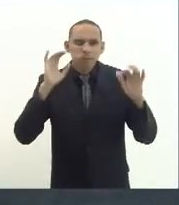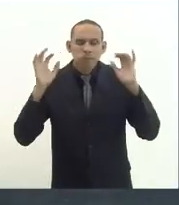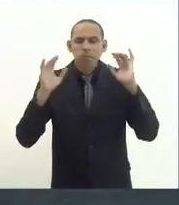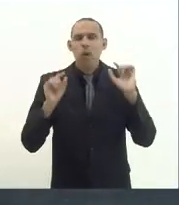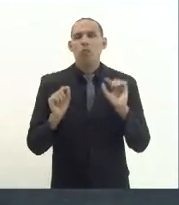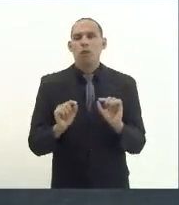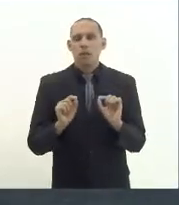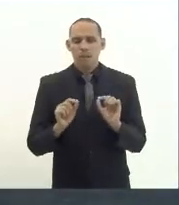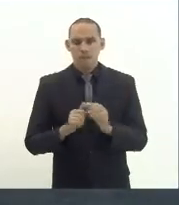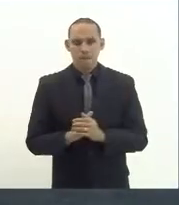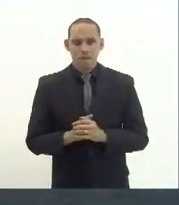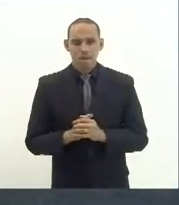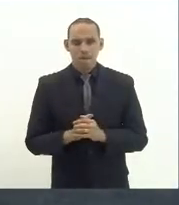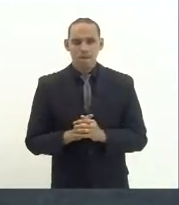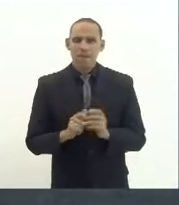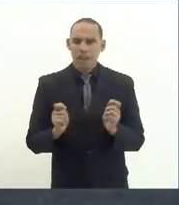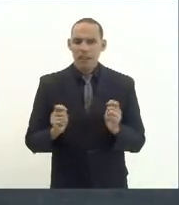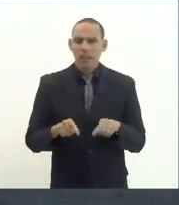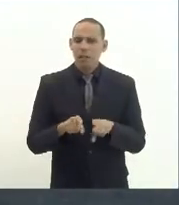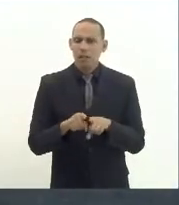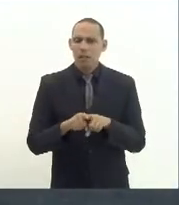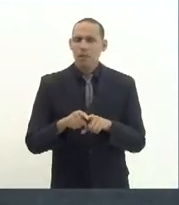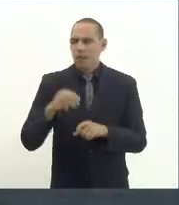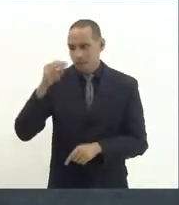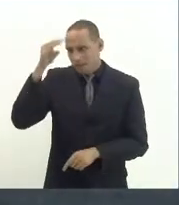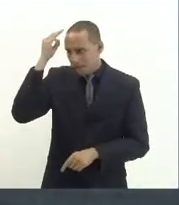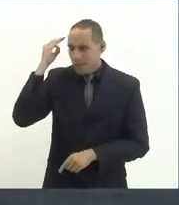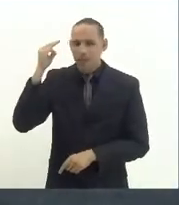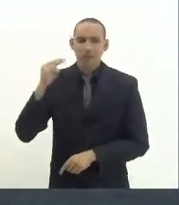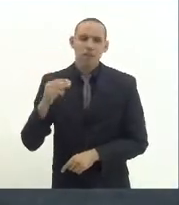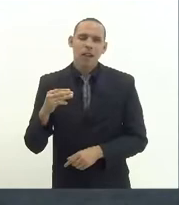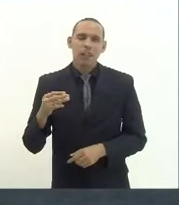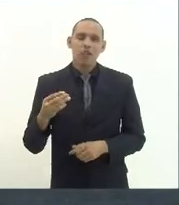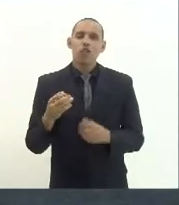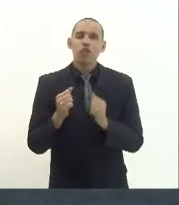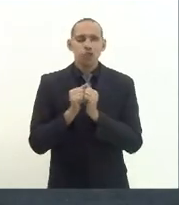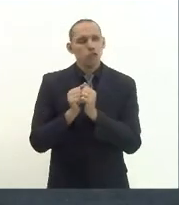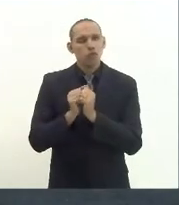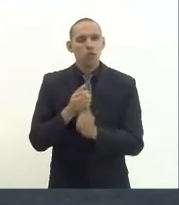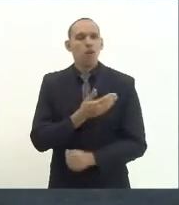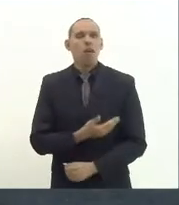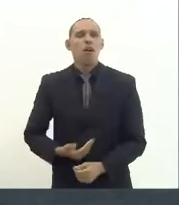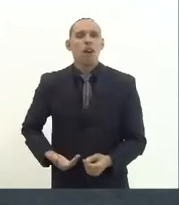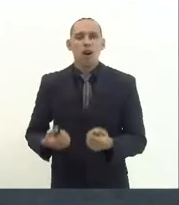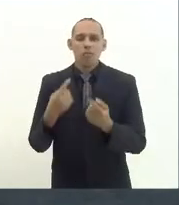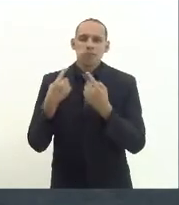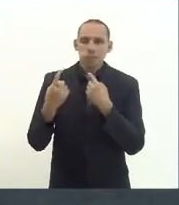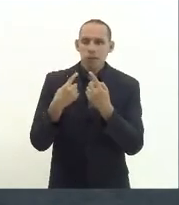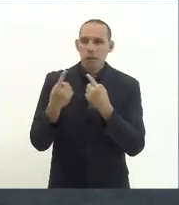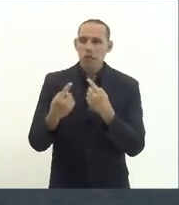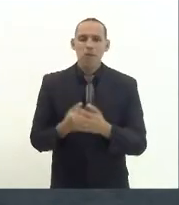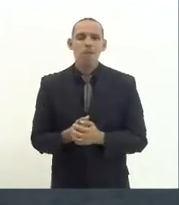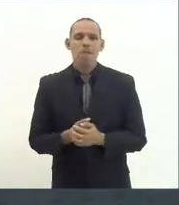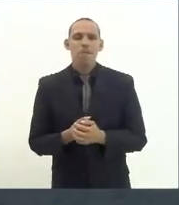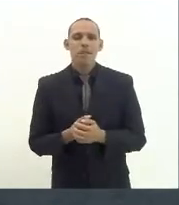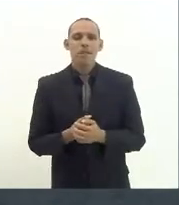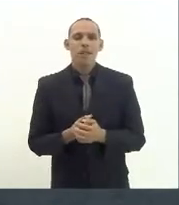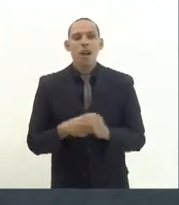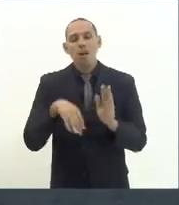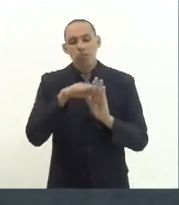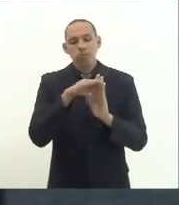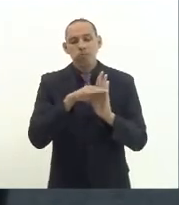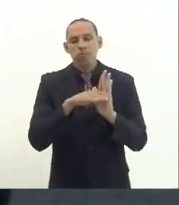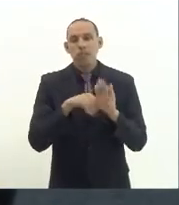é que a gente possa inclusive Márcio em diálogo com o governo elaborar um